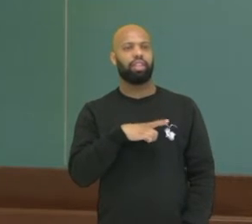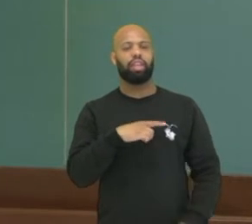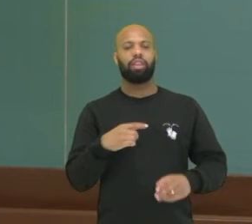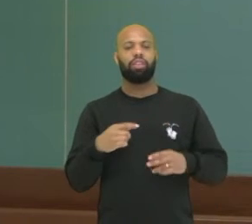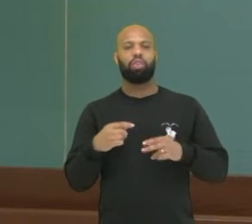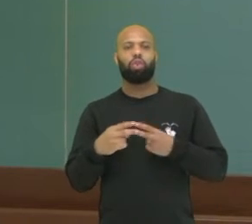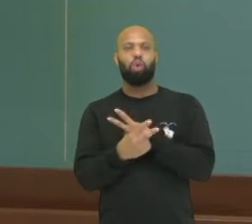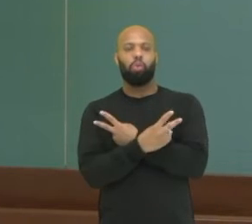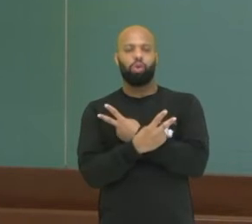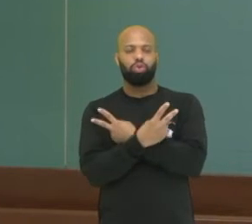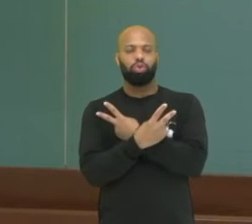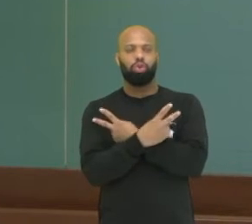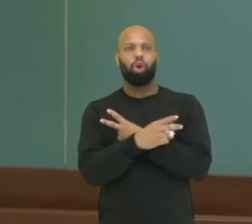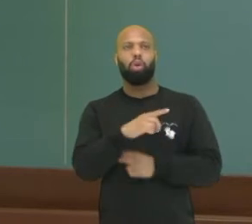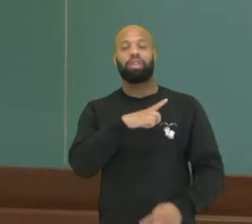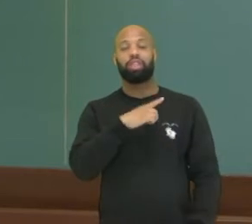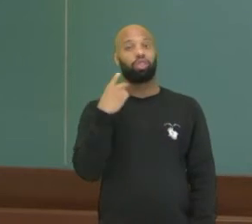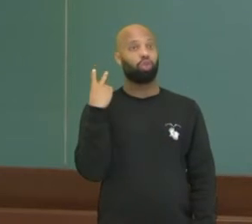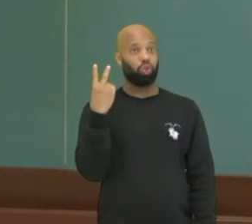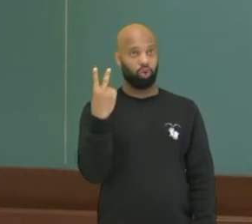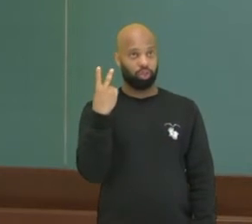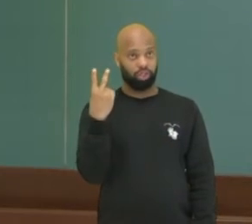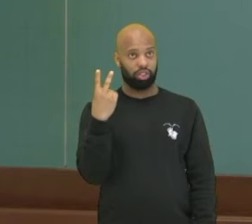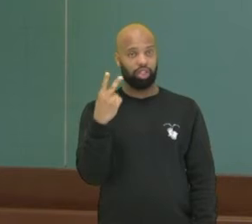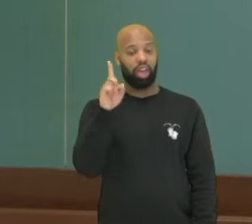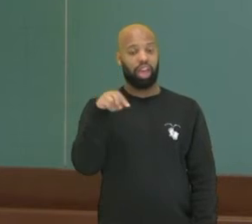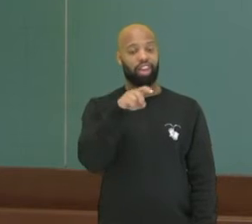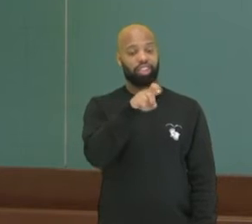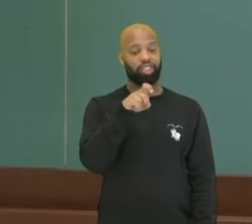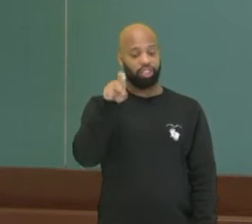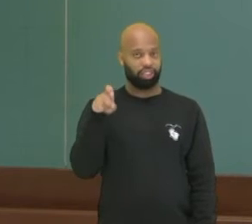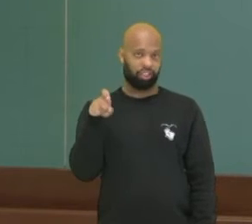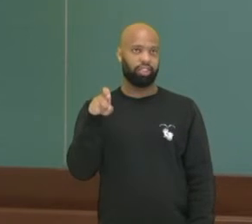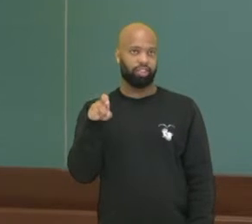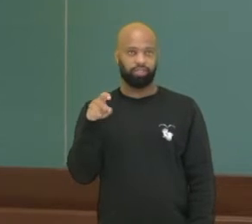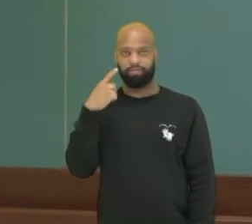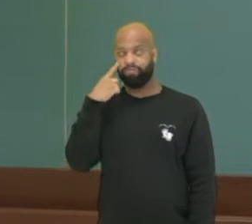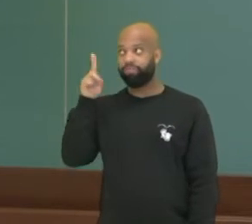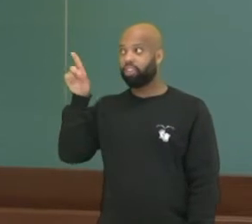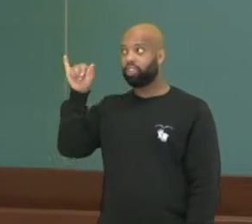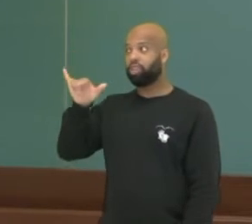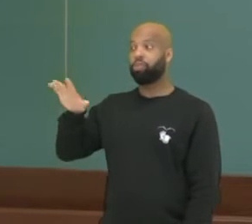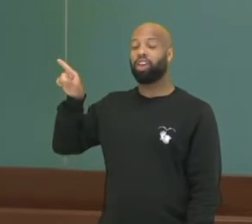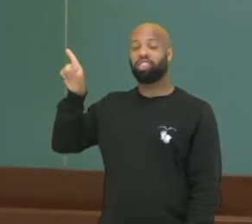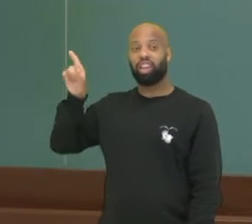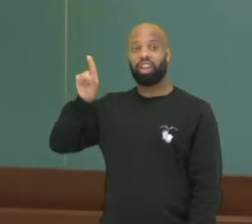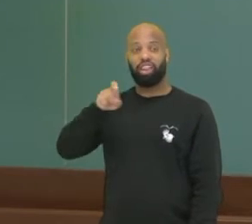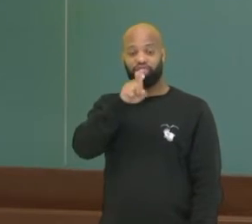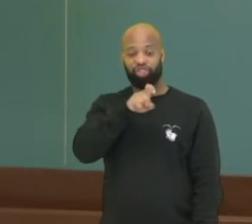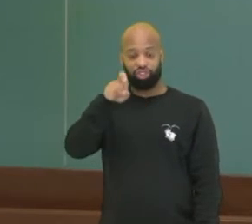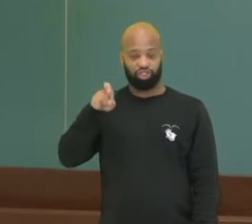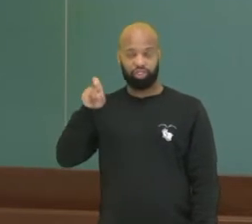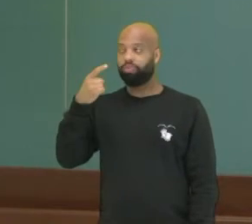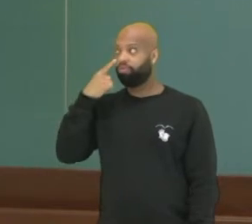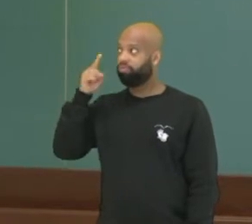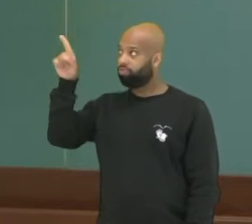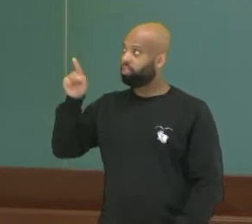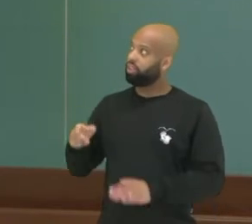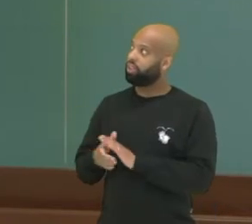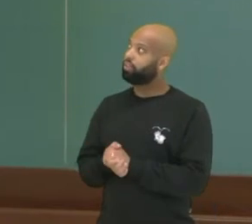formado por 2 cromossomos X, como nós temos nessa imagem aqui. Então, esses cromossomos